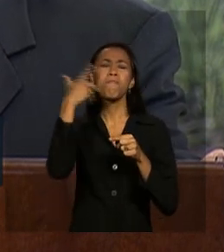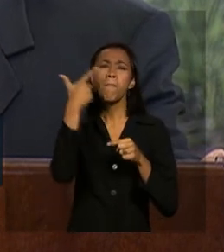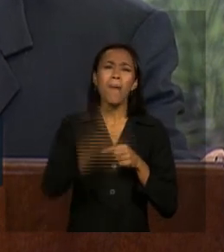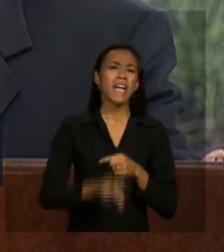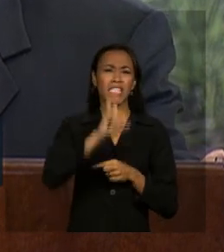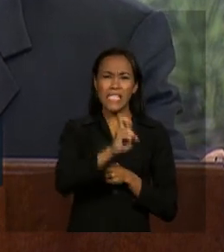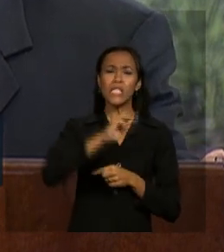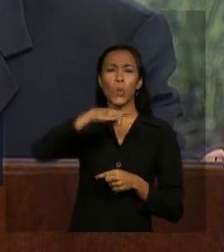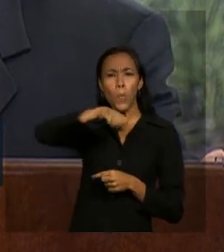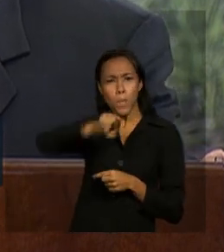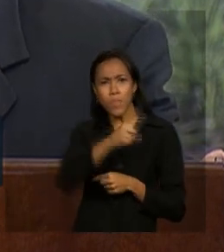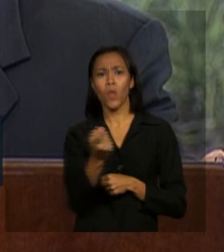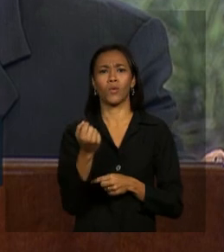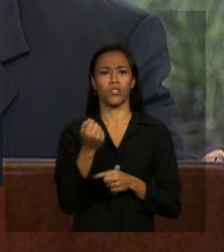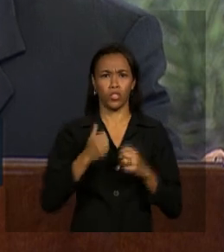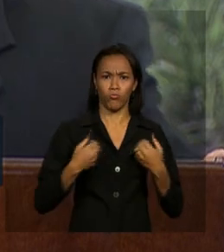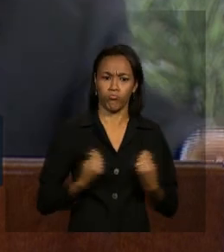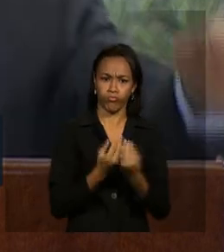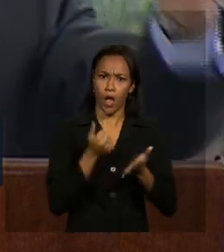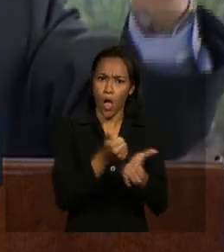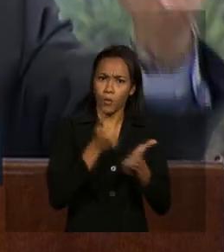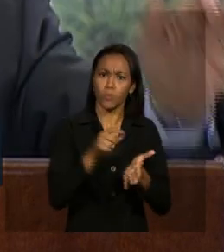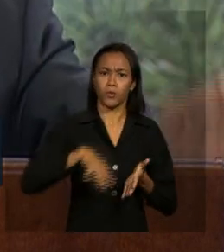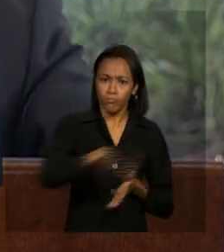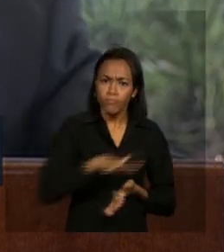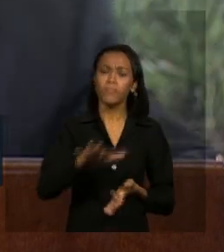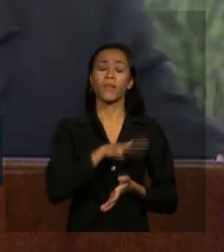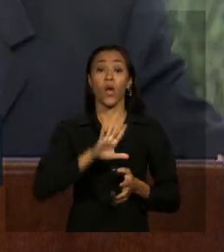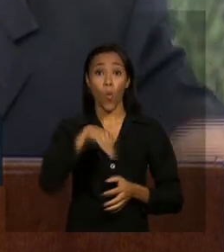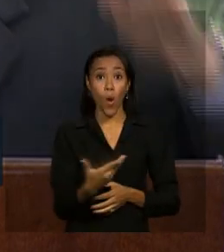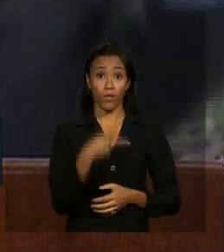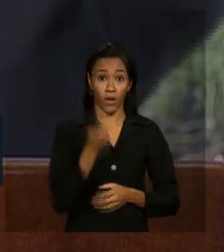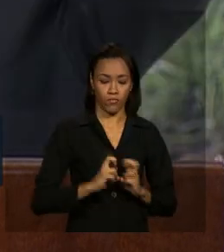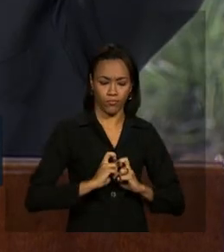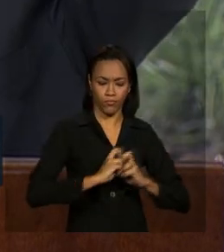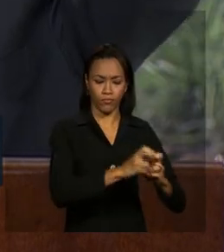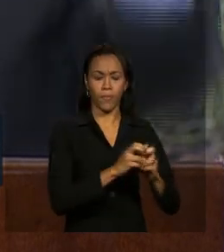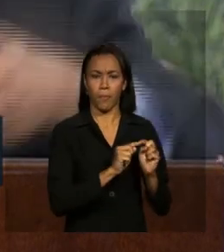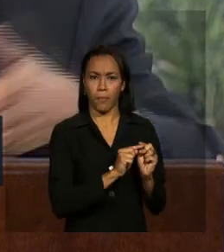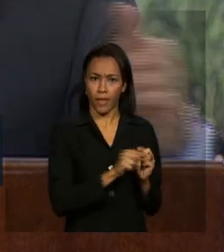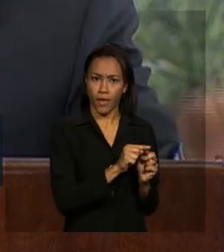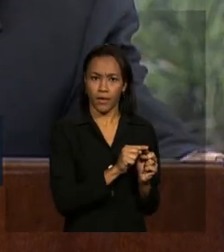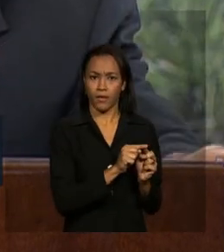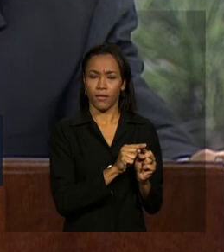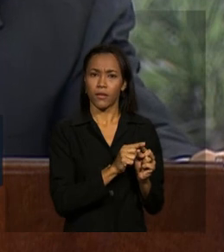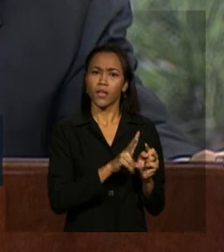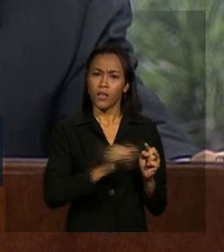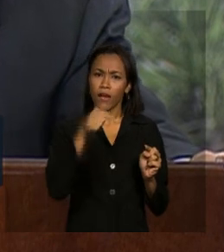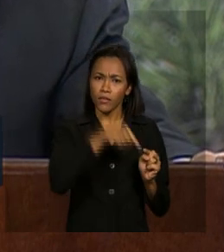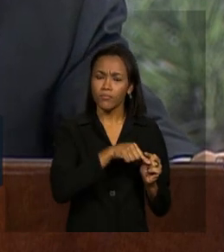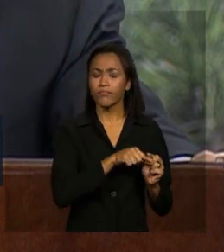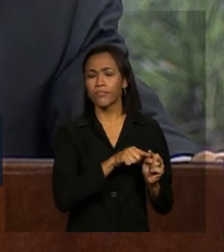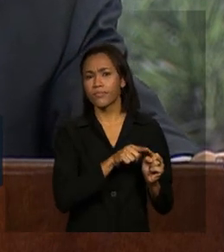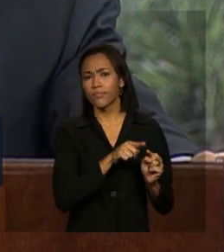mais de 5 milhões de toneladas de grãos quando nós falamos da ferrovia que desce bom e